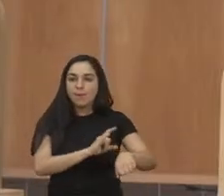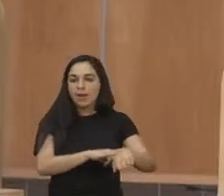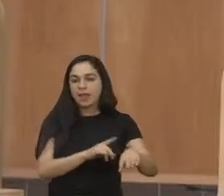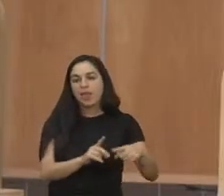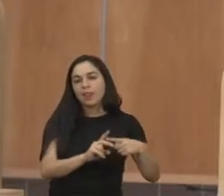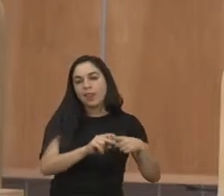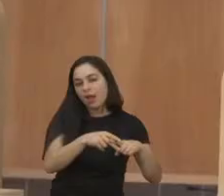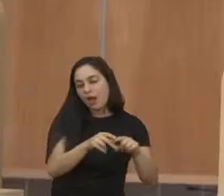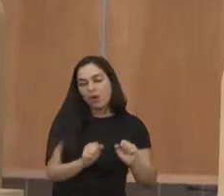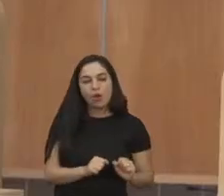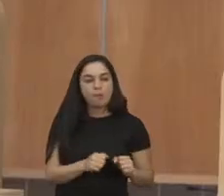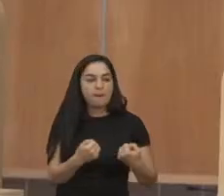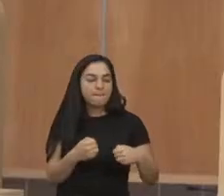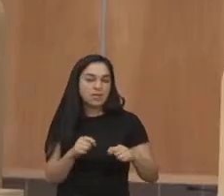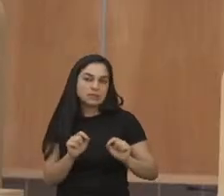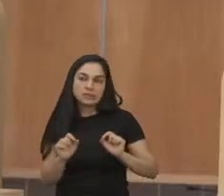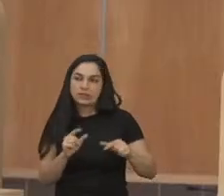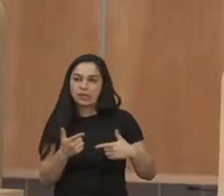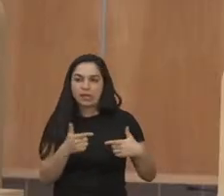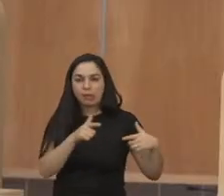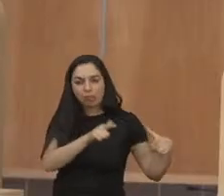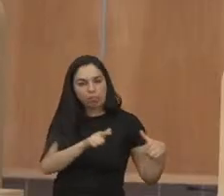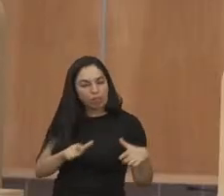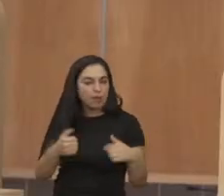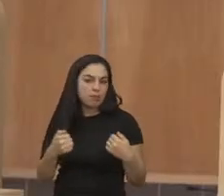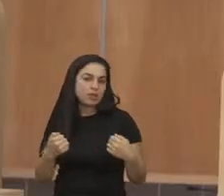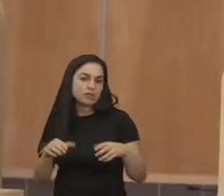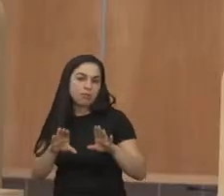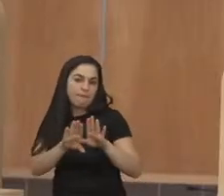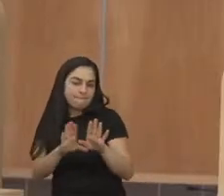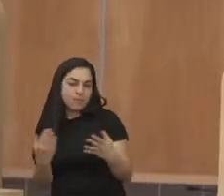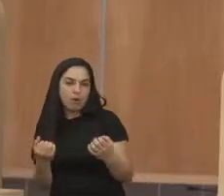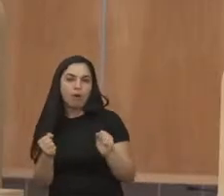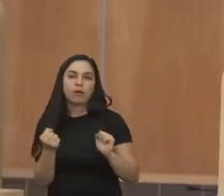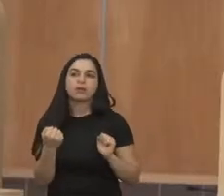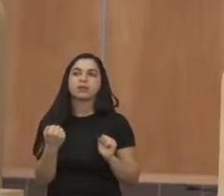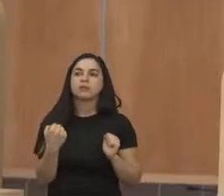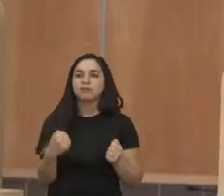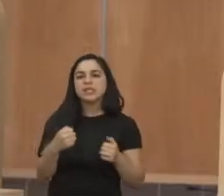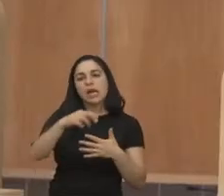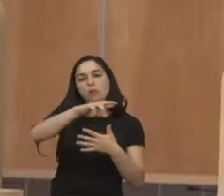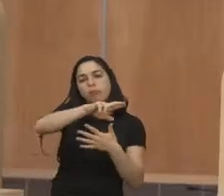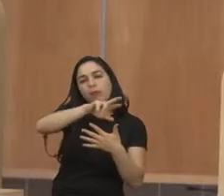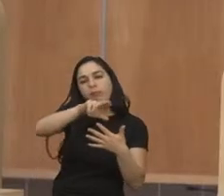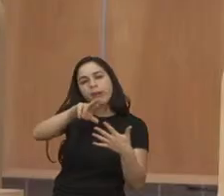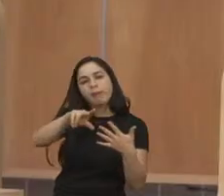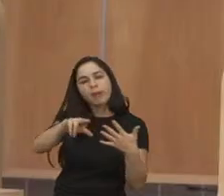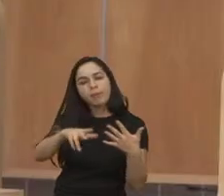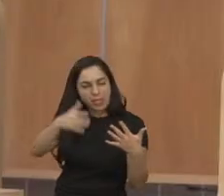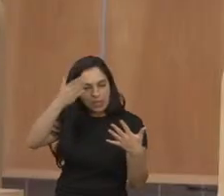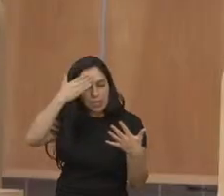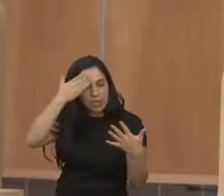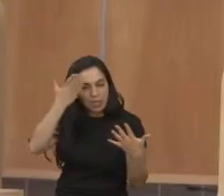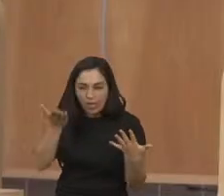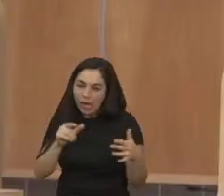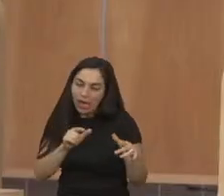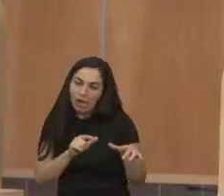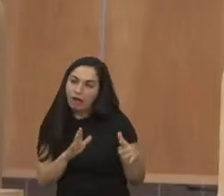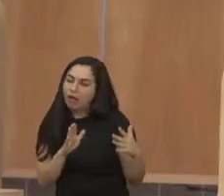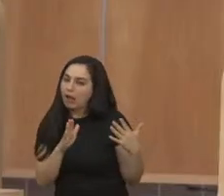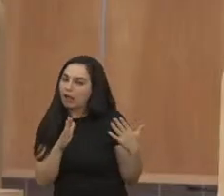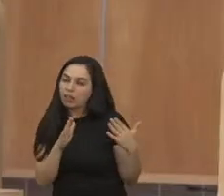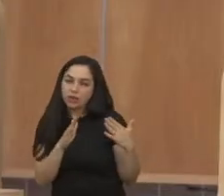aqui um azulejo, tem que colocar aqui uma porta XY, colocar um investimento específico na sua cozinha, na sua sala, no seu banheiro, quer